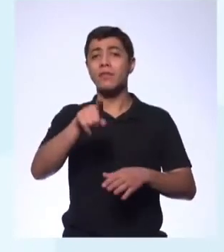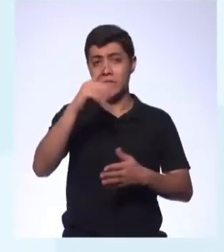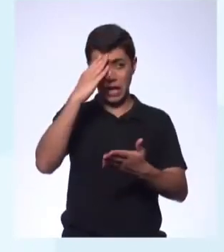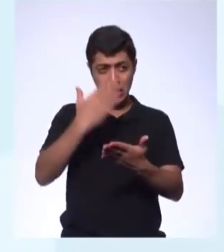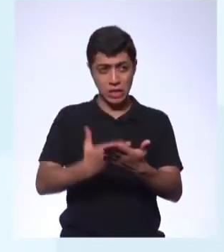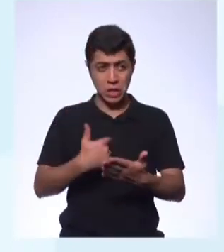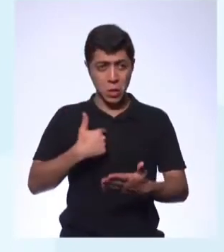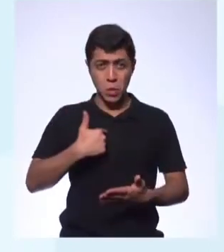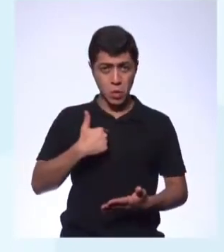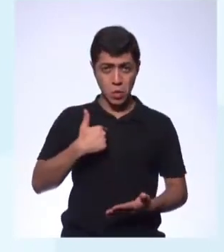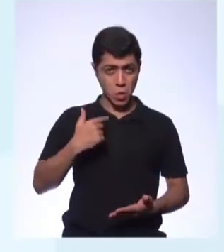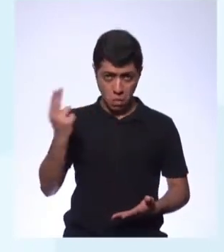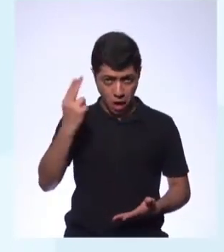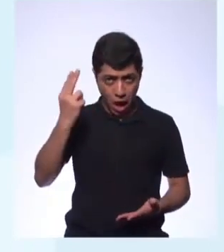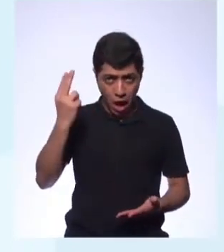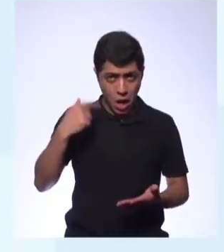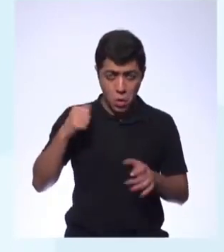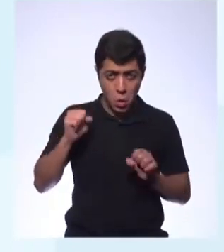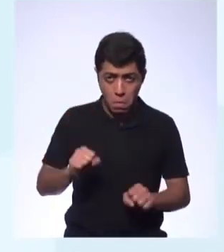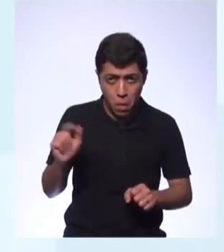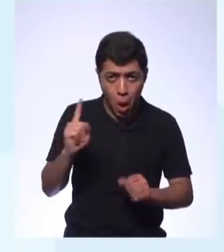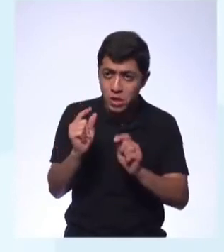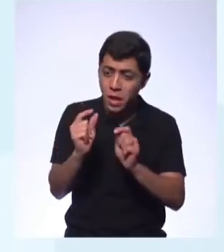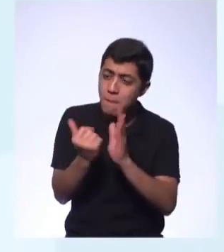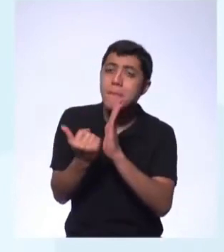que efeito fazer